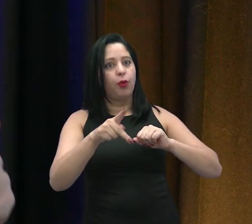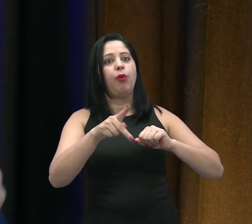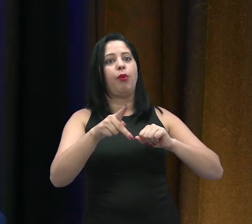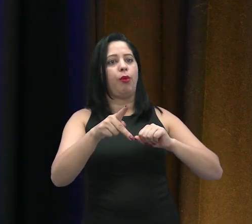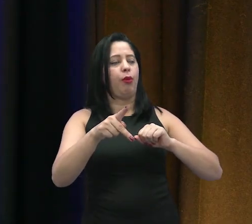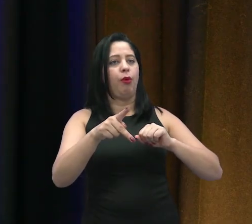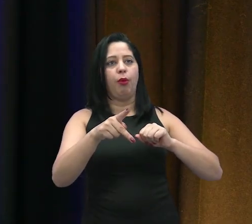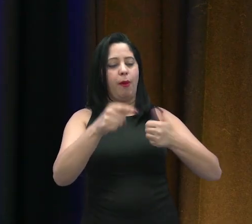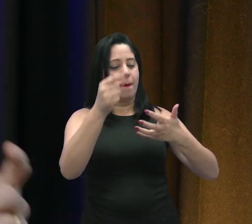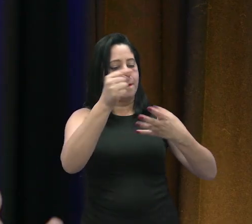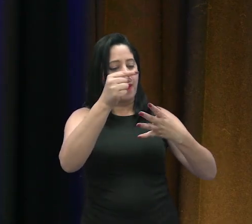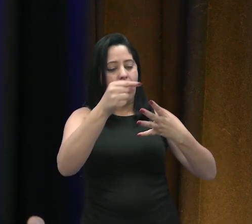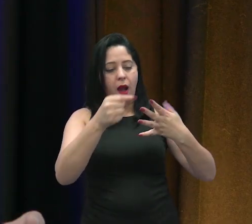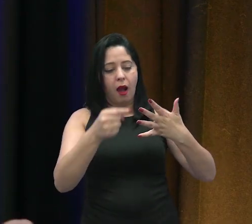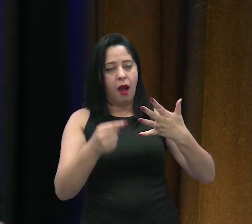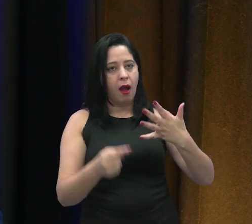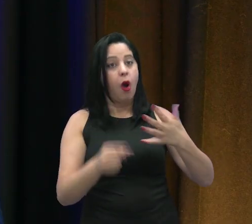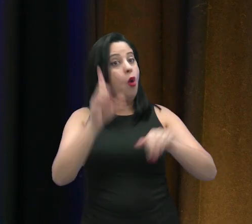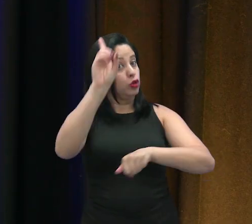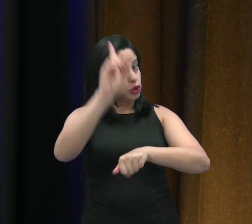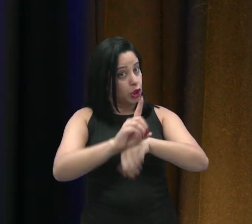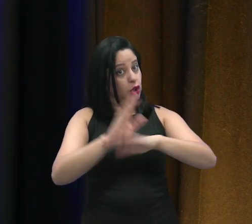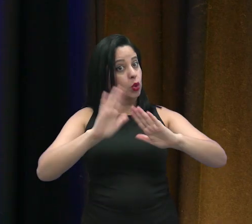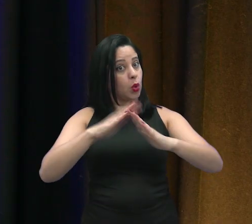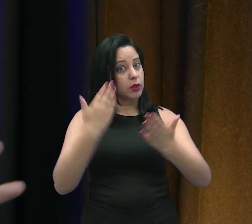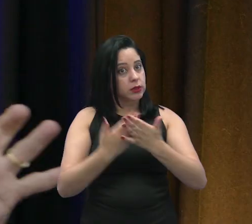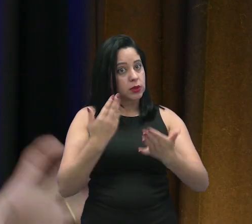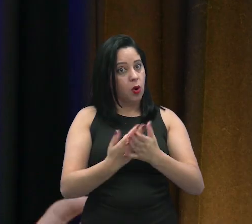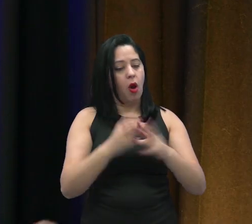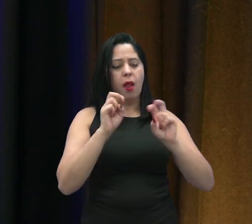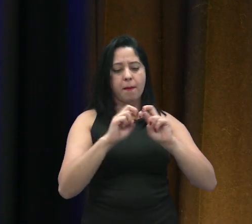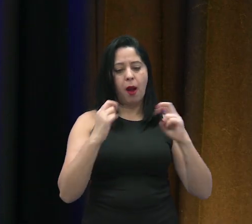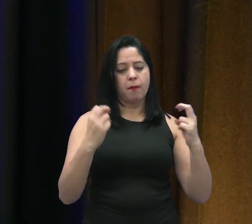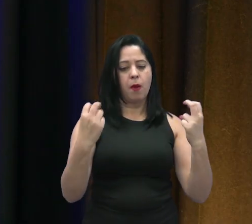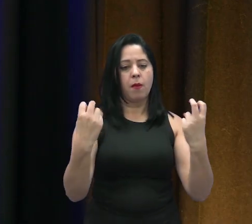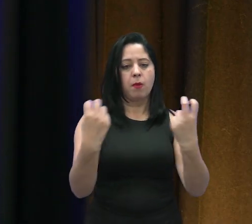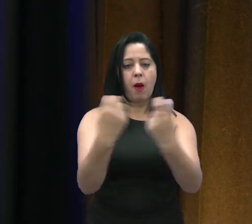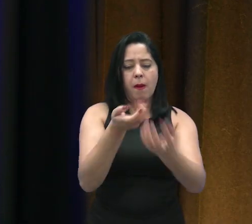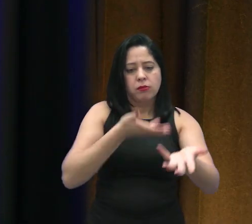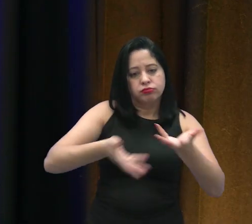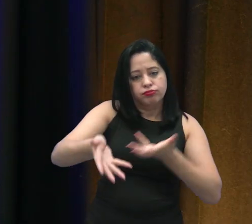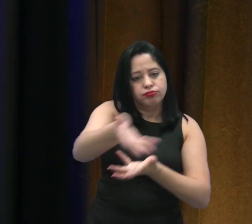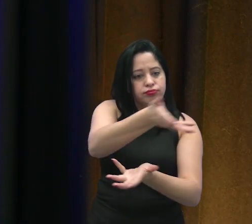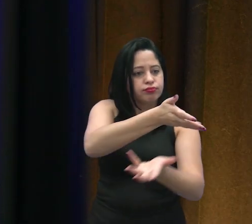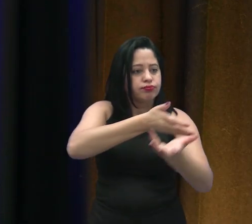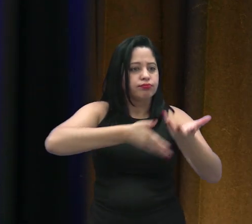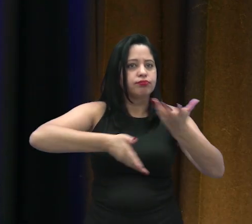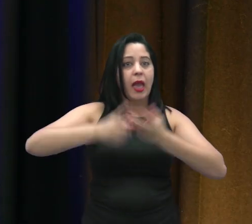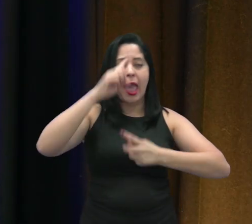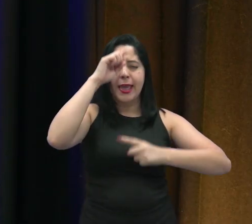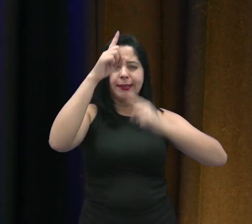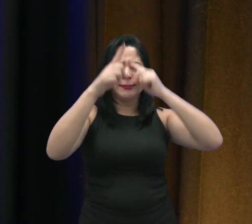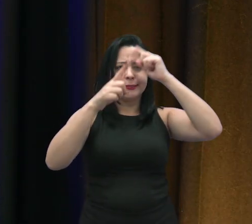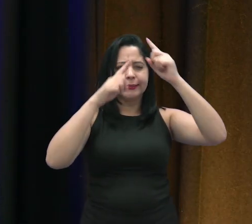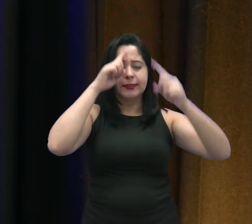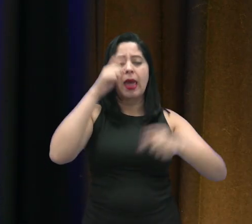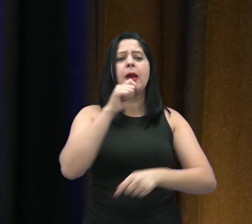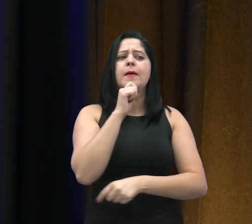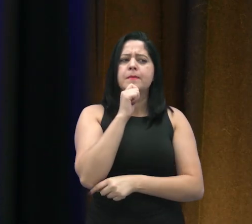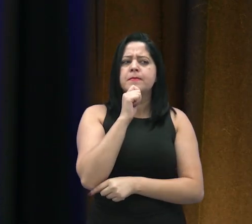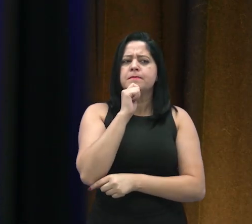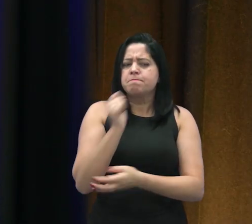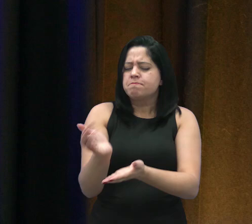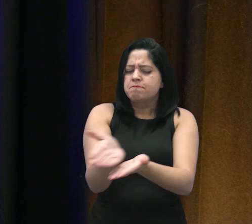mas que o professor, o diretor da escola possa entender uma melhor maneira de educar aquela criança. E é toda a estrutura do